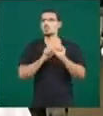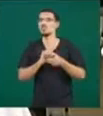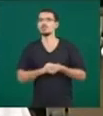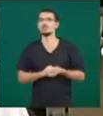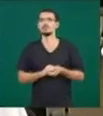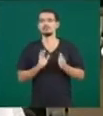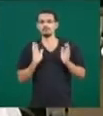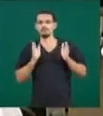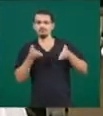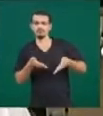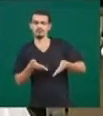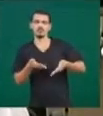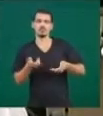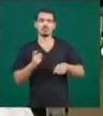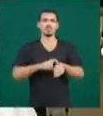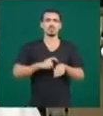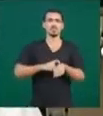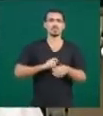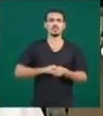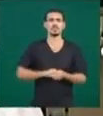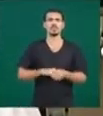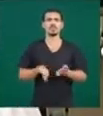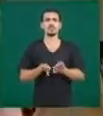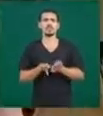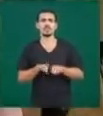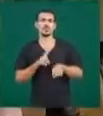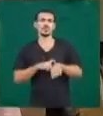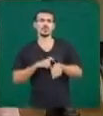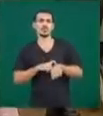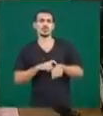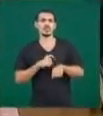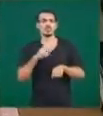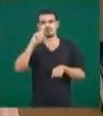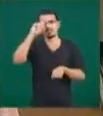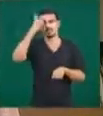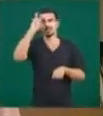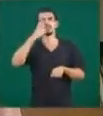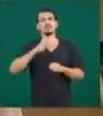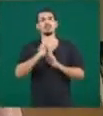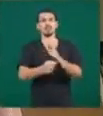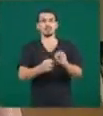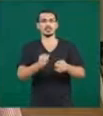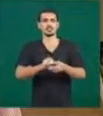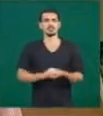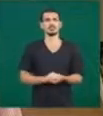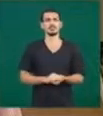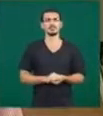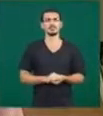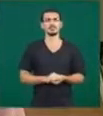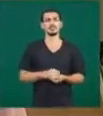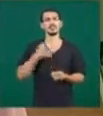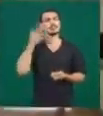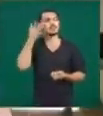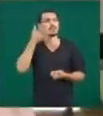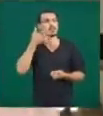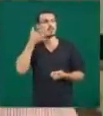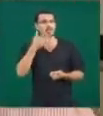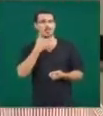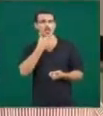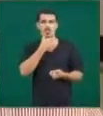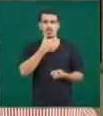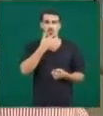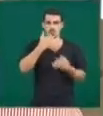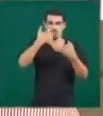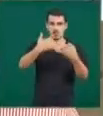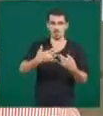adequado ao momento da inovação tecnológica. Na palestra, Moacir falou sobre a história da soja e a